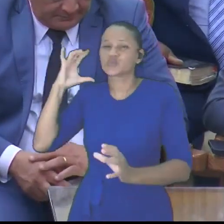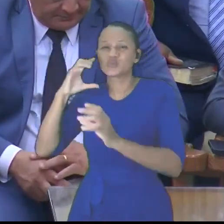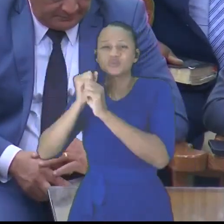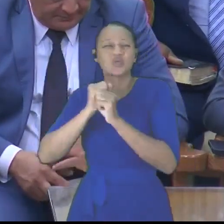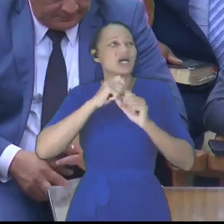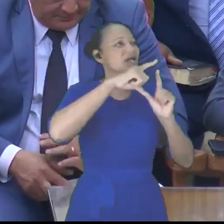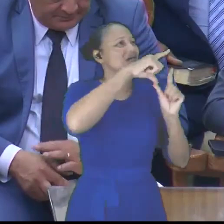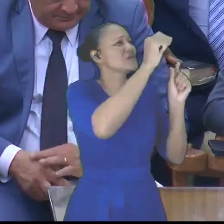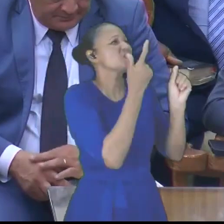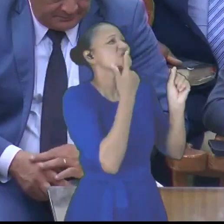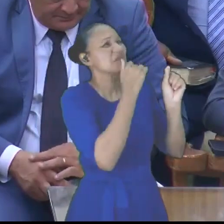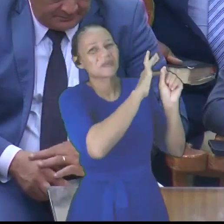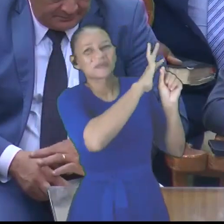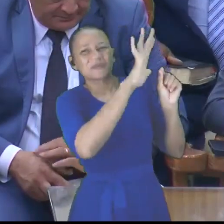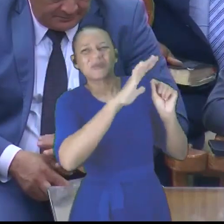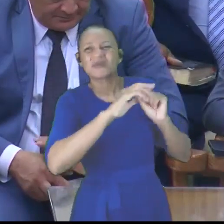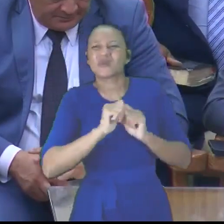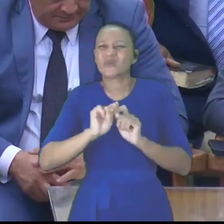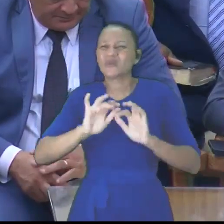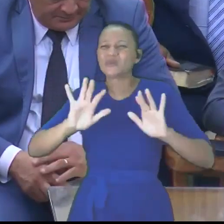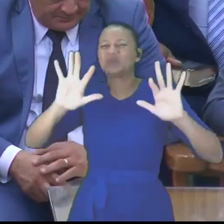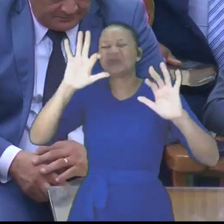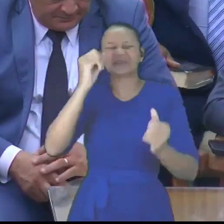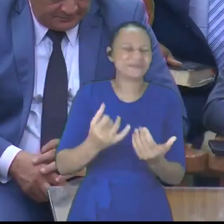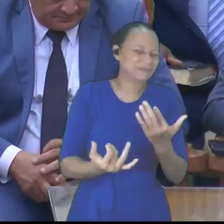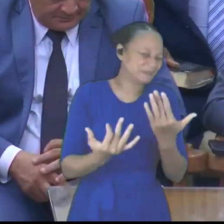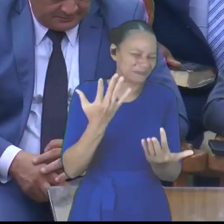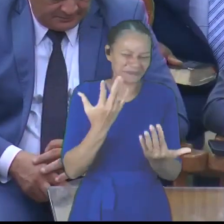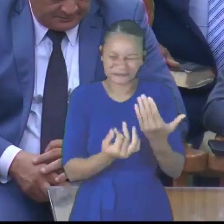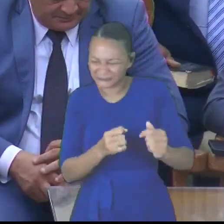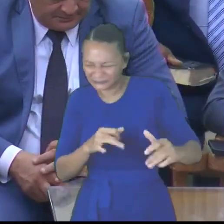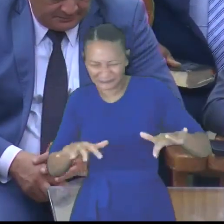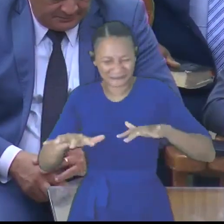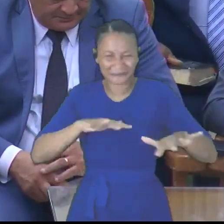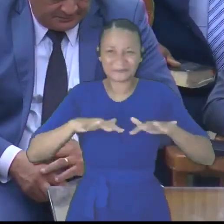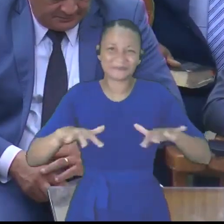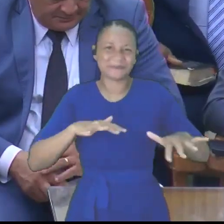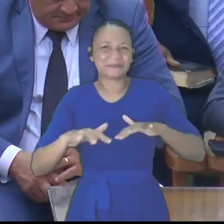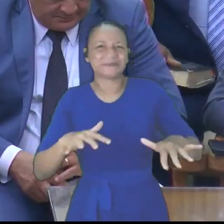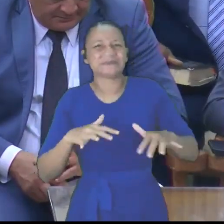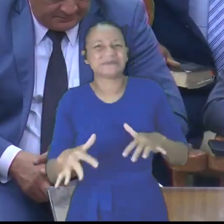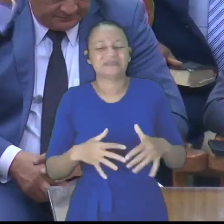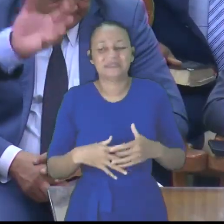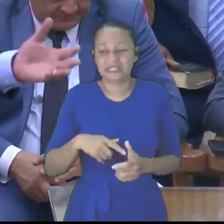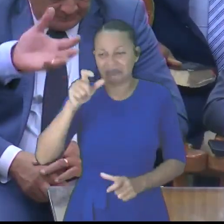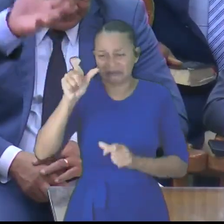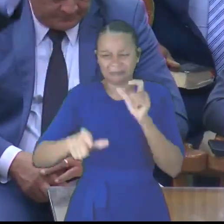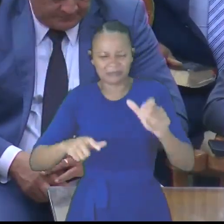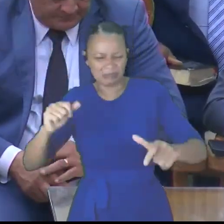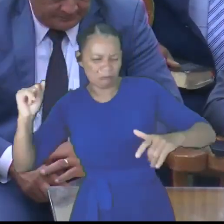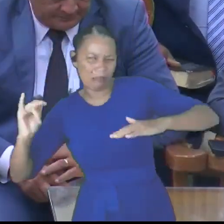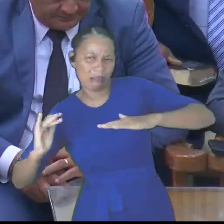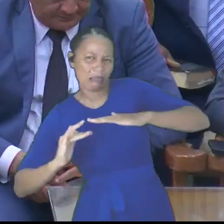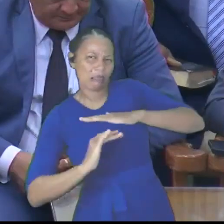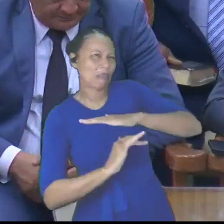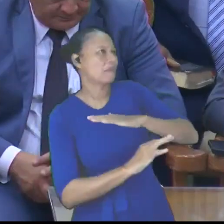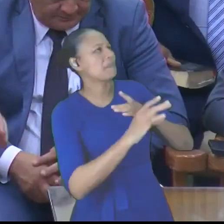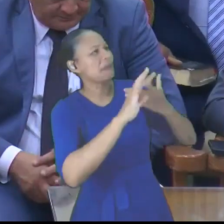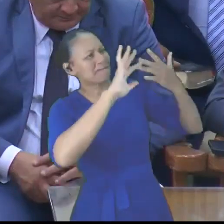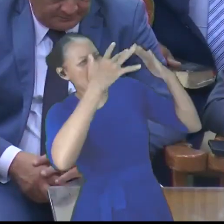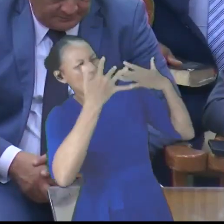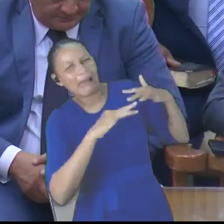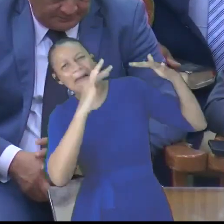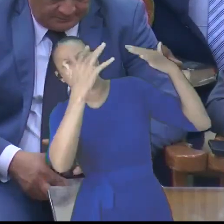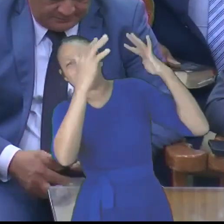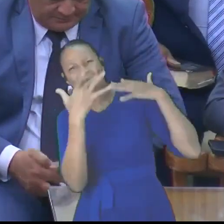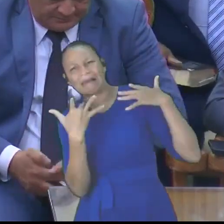lua ficar cor de sangue, vapor, fumaça, tremor de terra, abalos, e os homens dentro das cavernas gritando: cai sobre nós e sobre